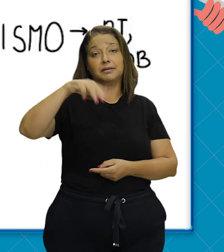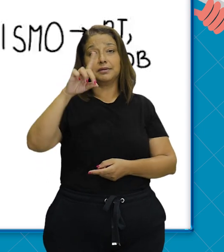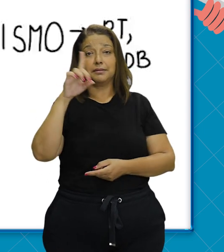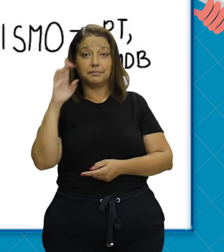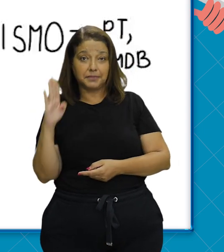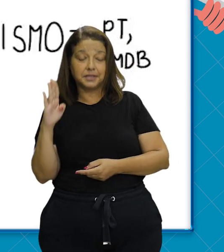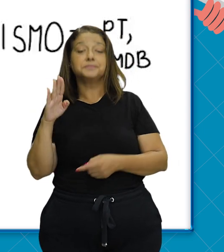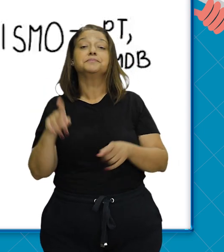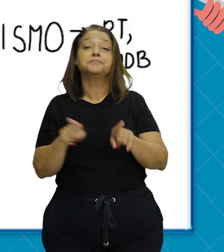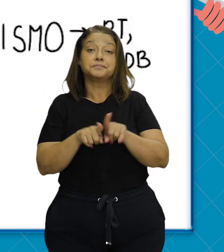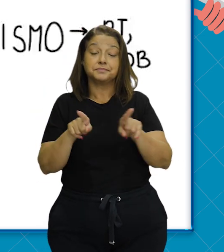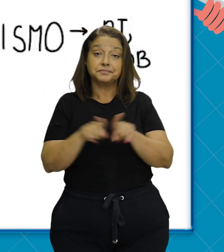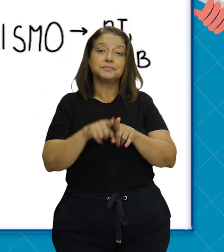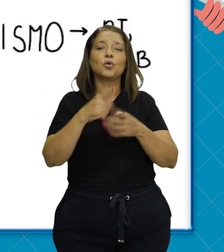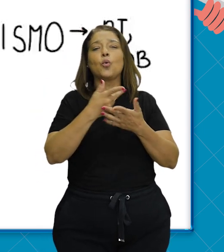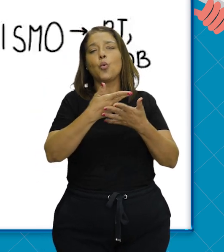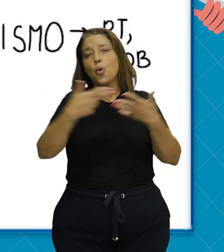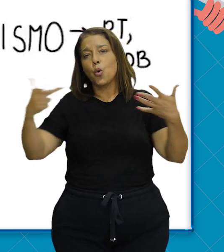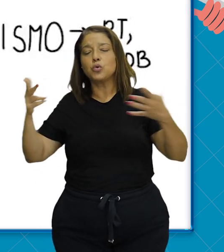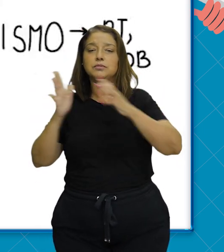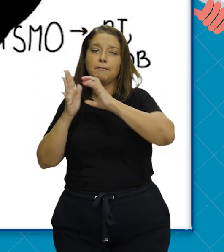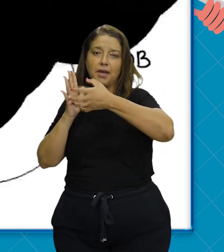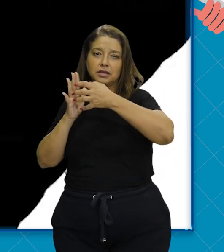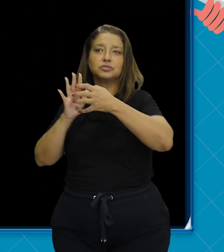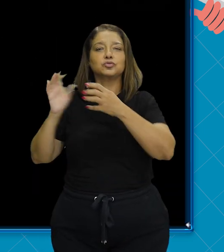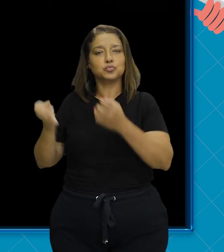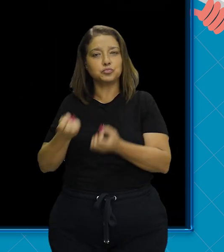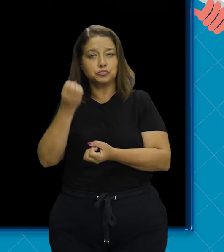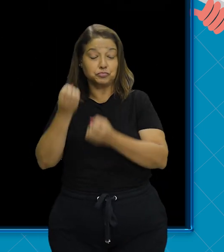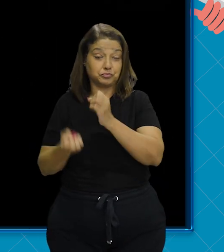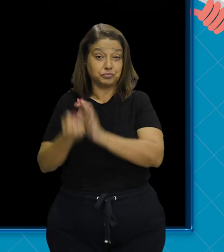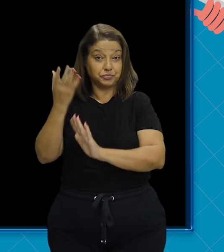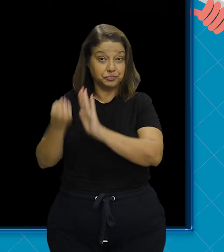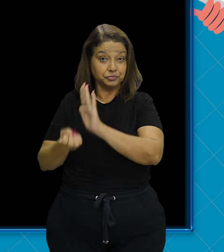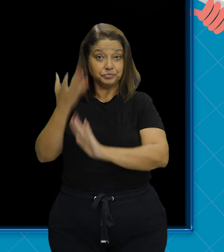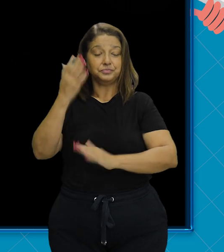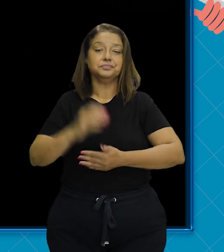Democrático Brasileiro, o PMDB, entre muitos outros.